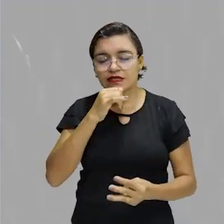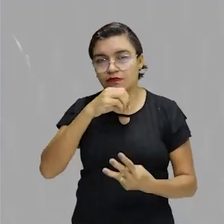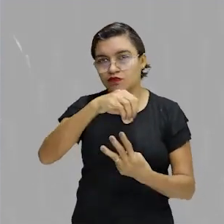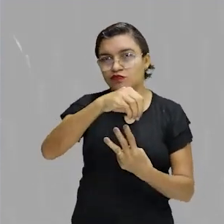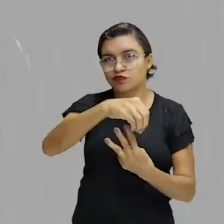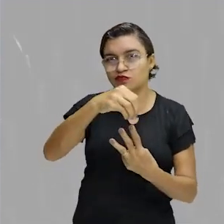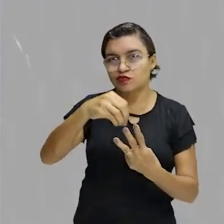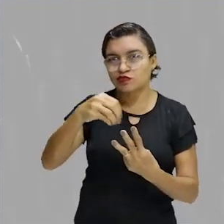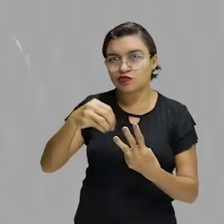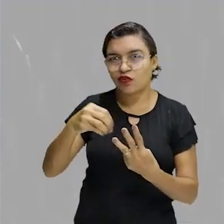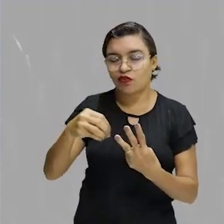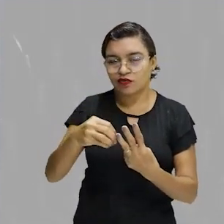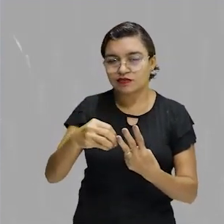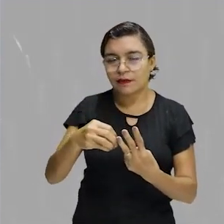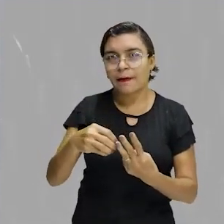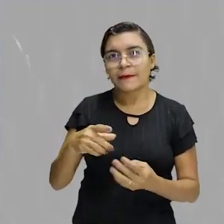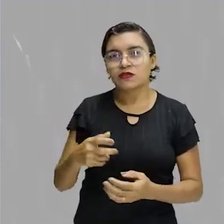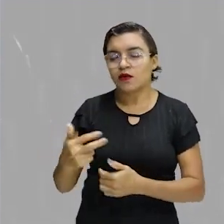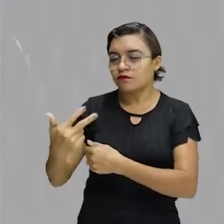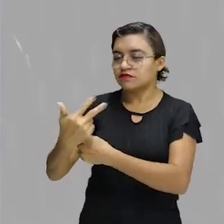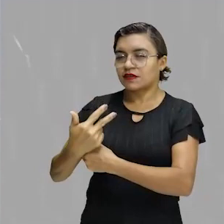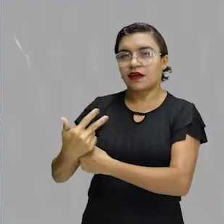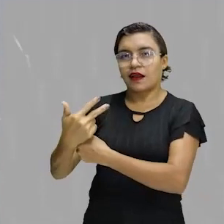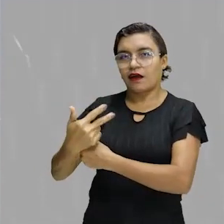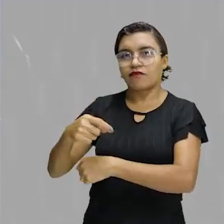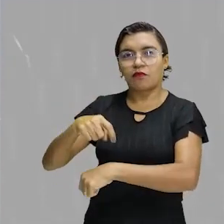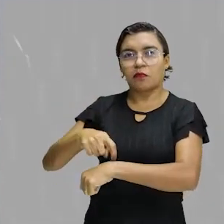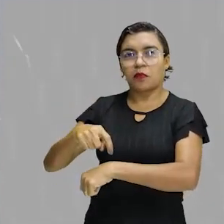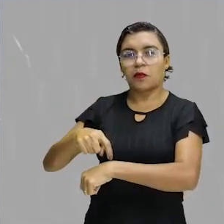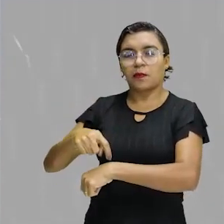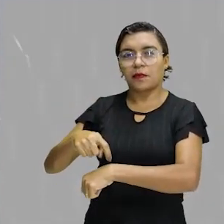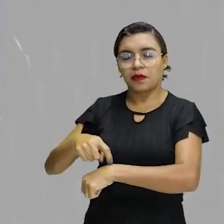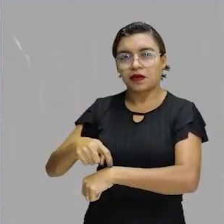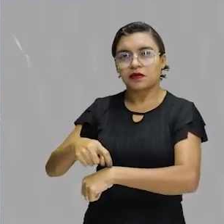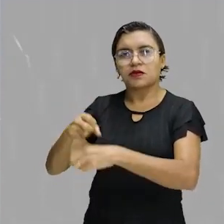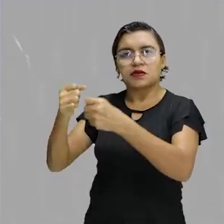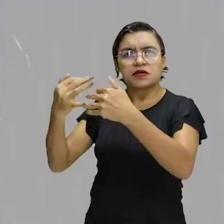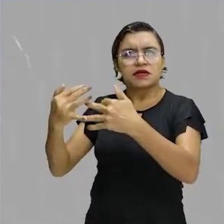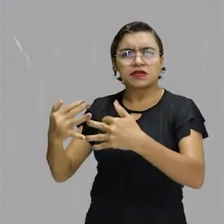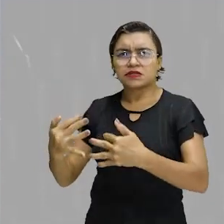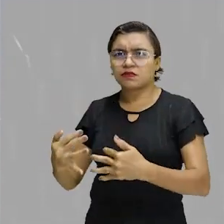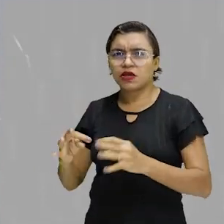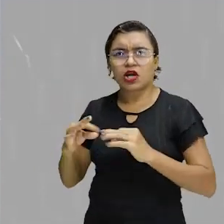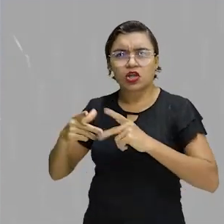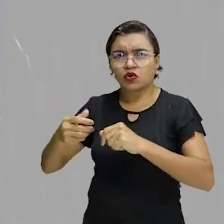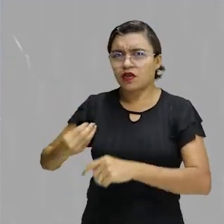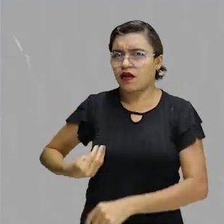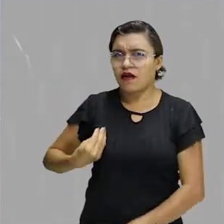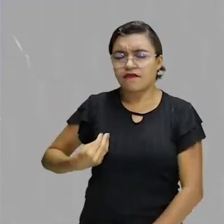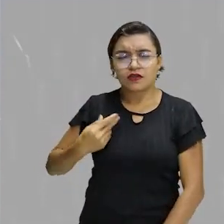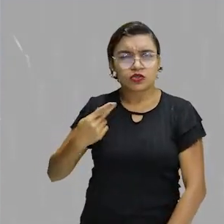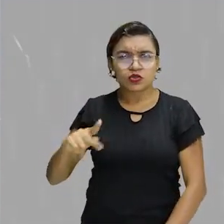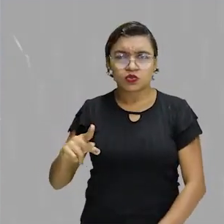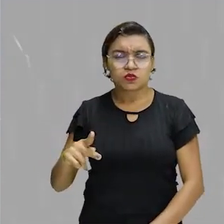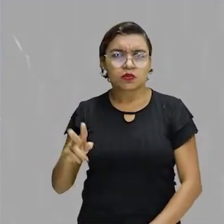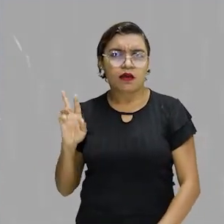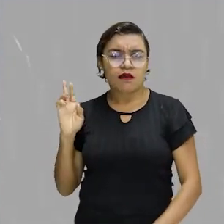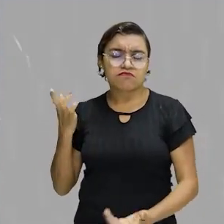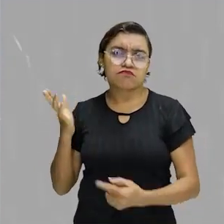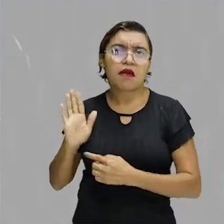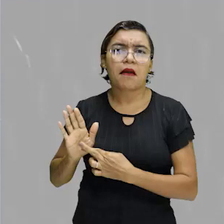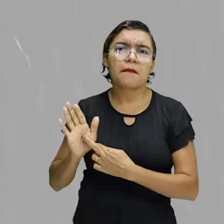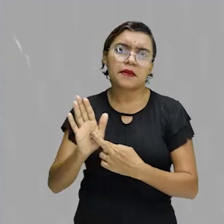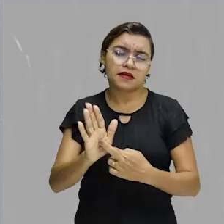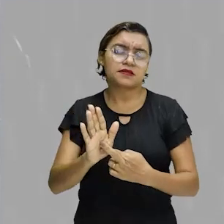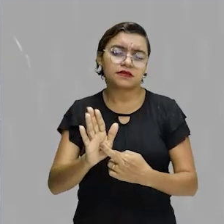pequena gravação de um momento do dia dela e faz um relato do que está acontecendo, de que é aquela representação daquela